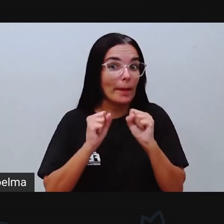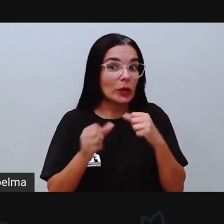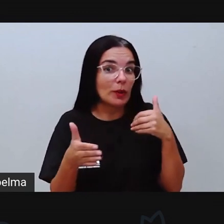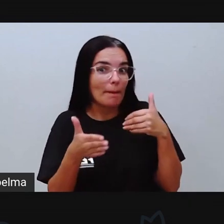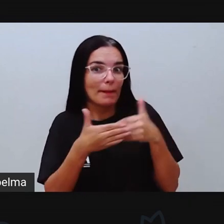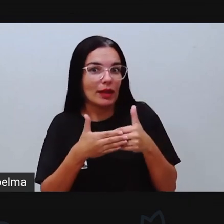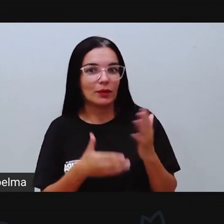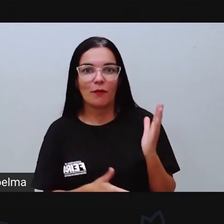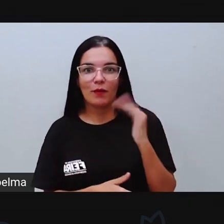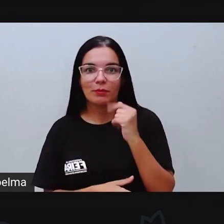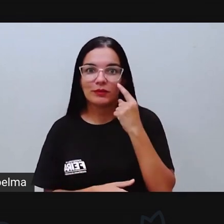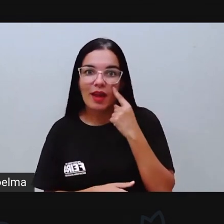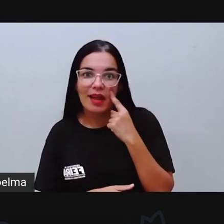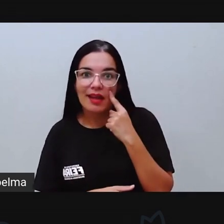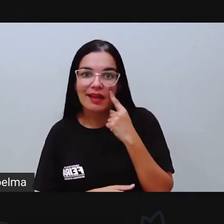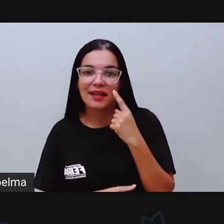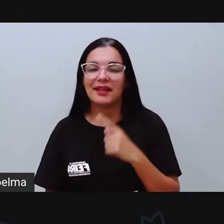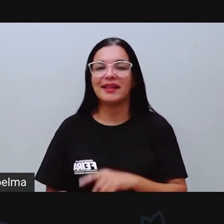Vamos assistir?